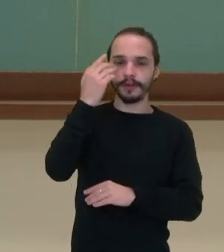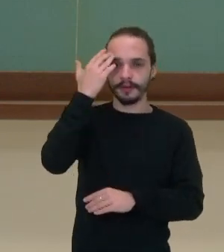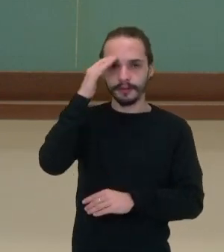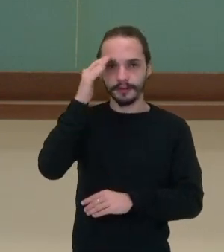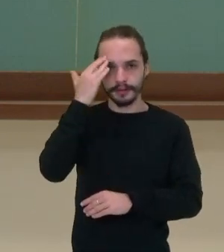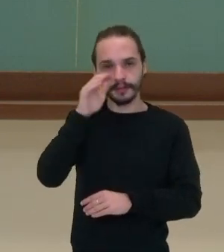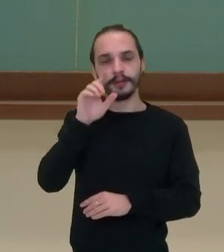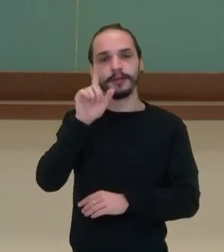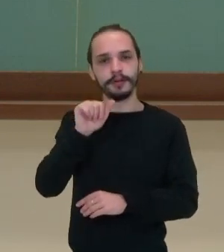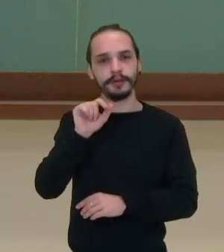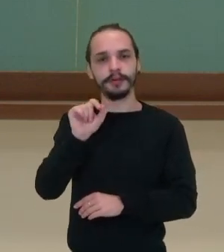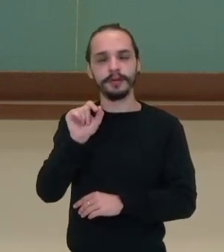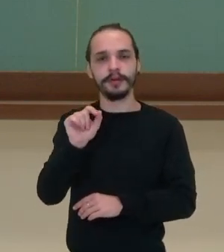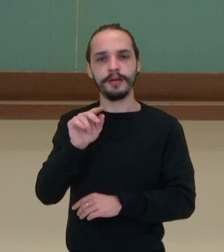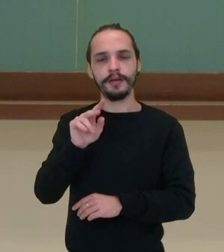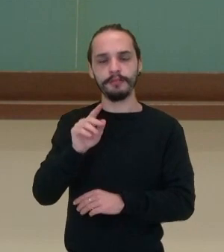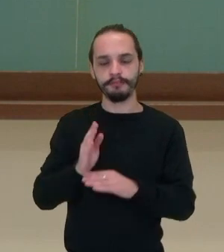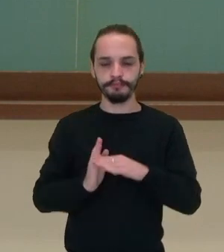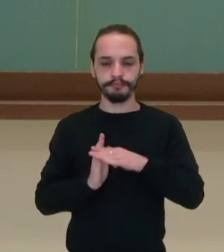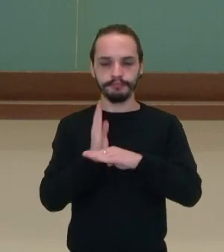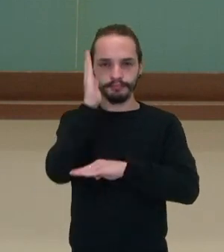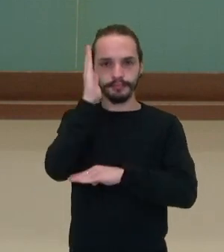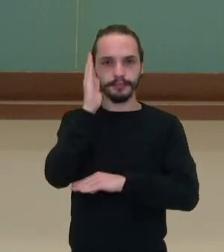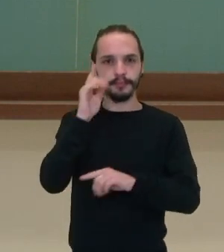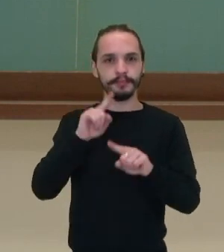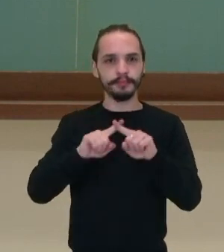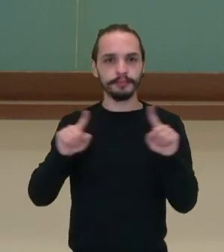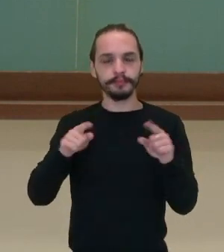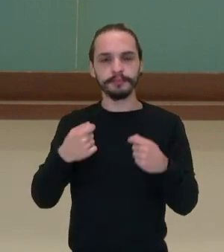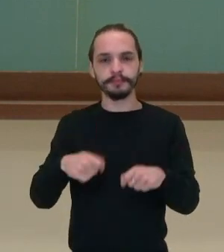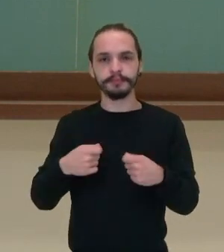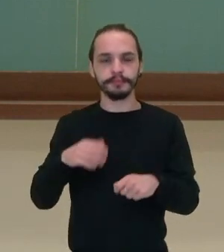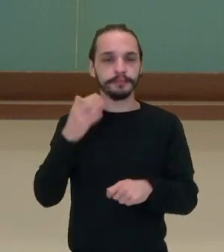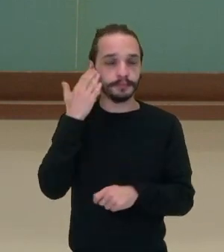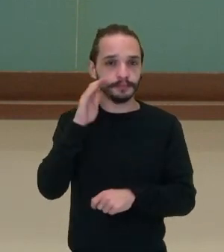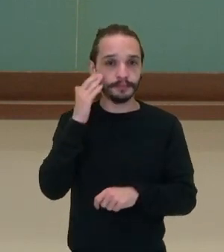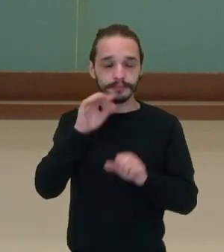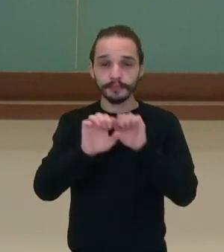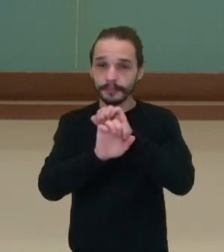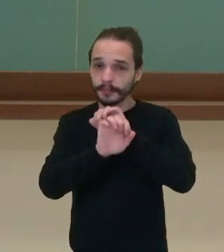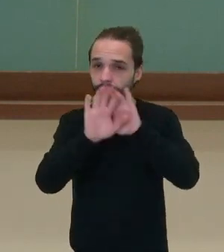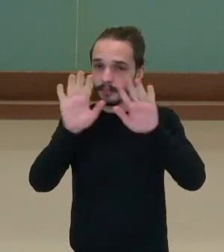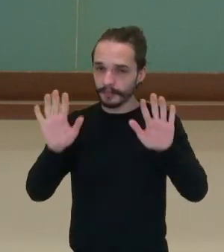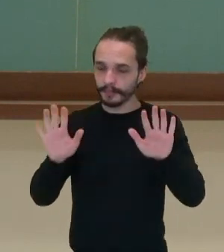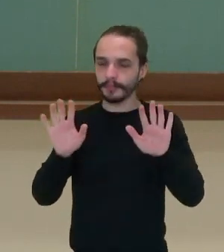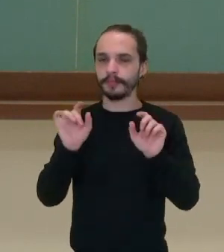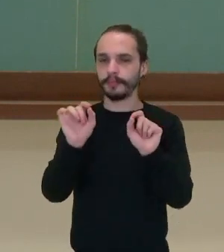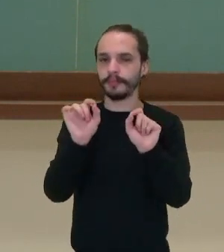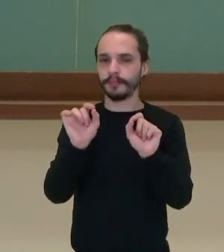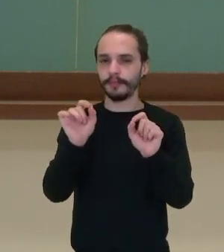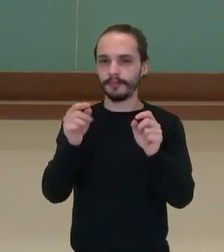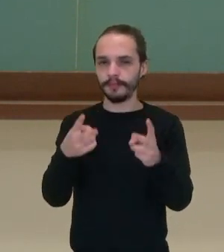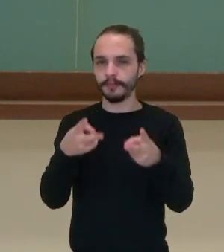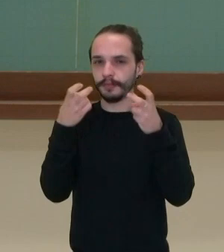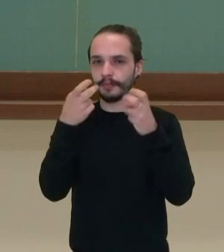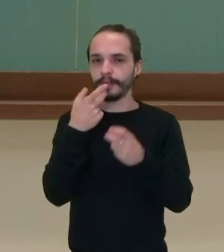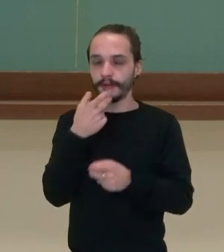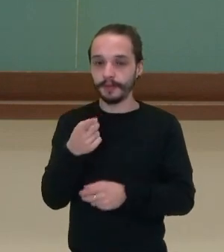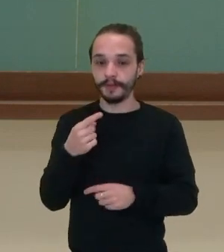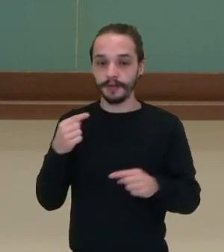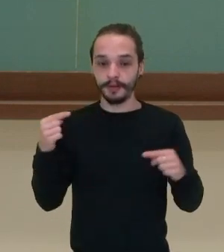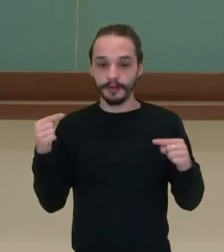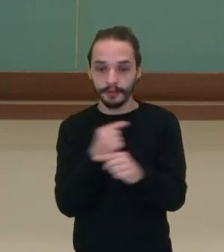que automaticamente é vertical. Mas aqui nós precisamos definir isso de maneira bem clara. Então você vai perceber que eu vou estar falando bastante em